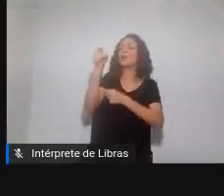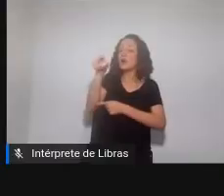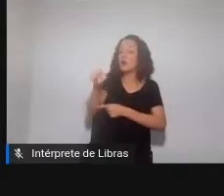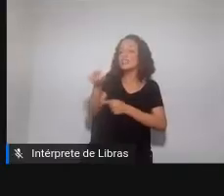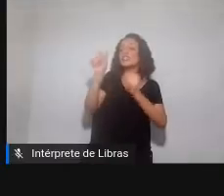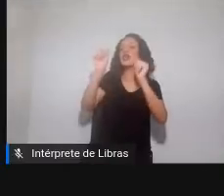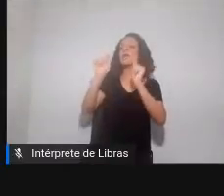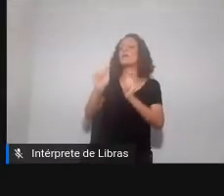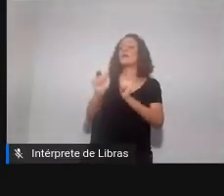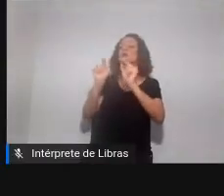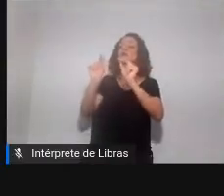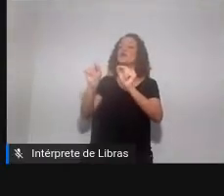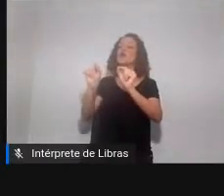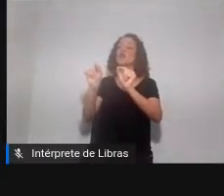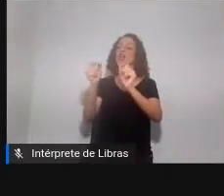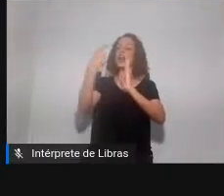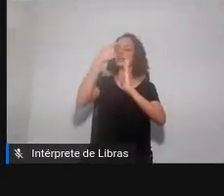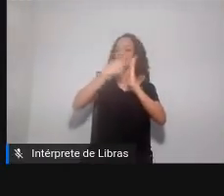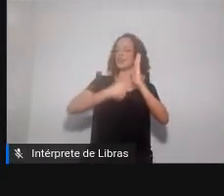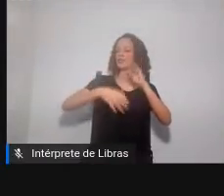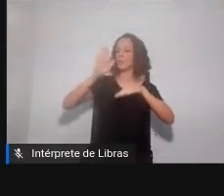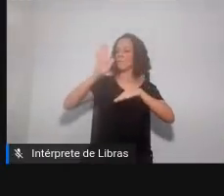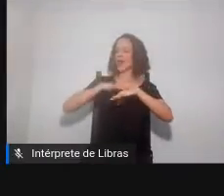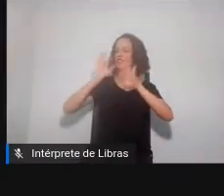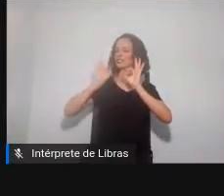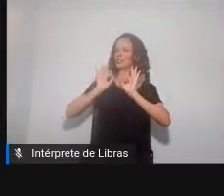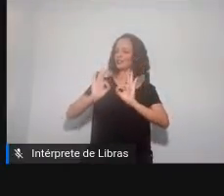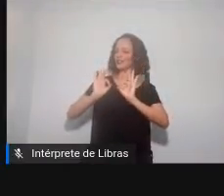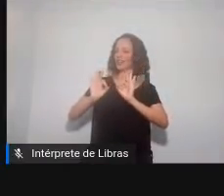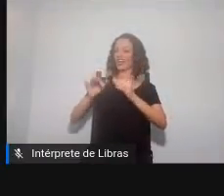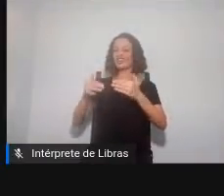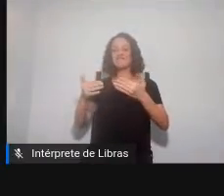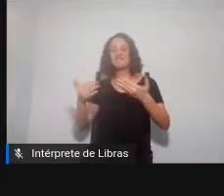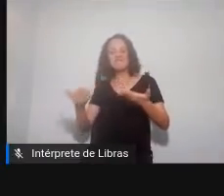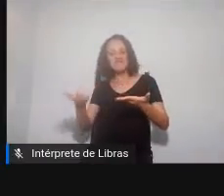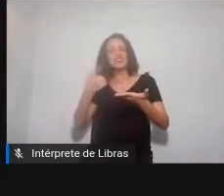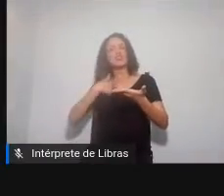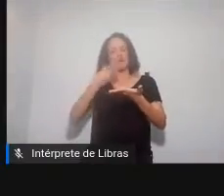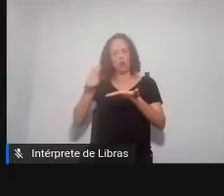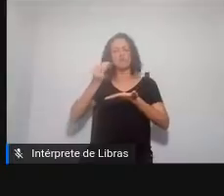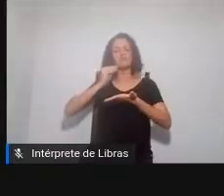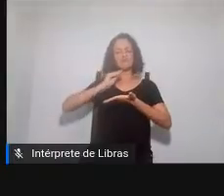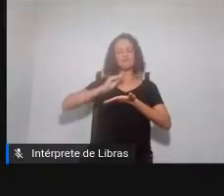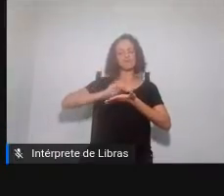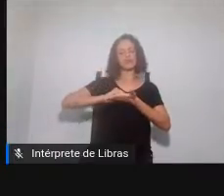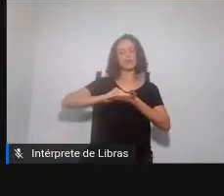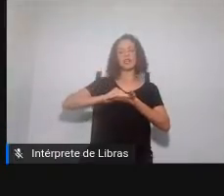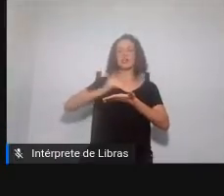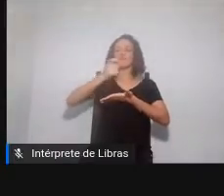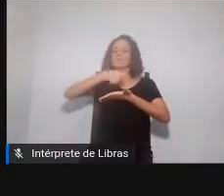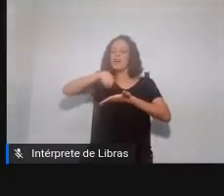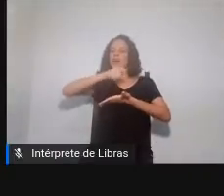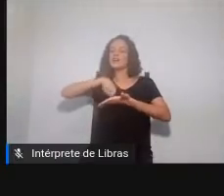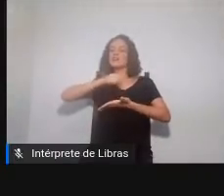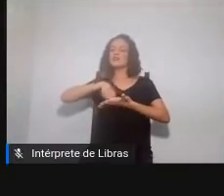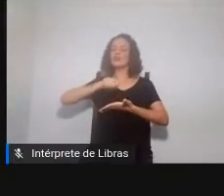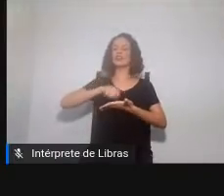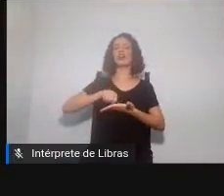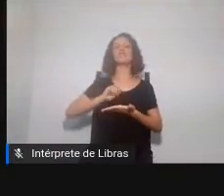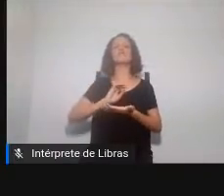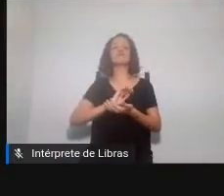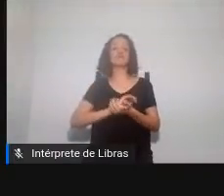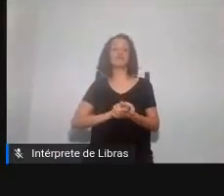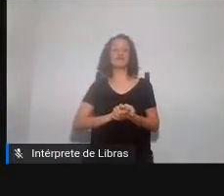deixar o nosso texto mais chique e elegante. Então, eu vou anotar aqui, passo a mão no papel e anoto, enfim. É, então,